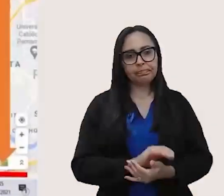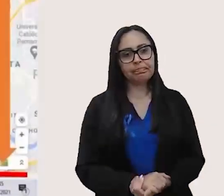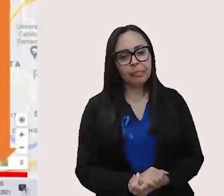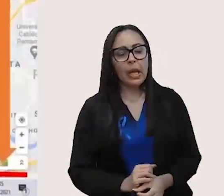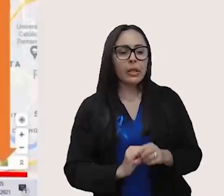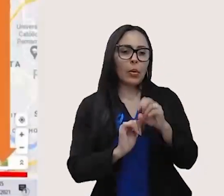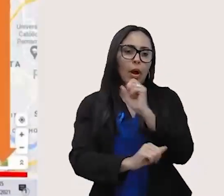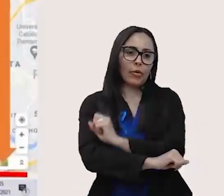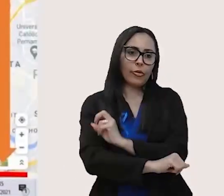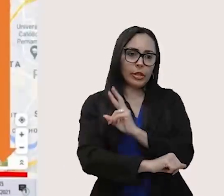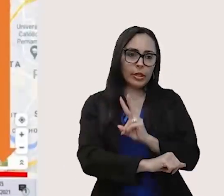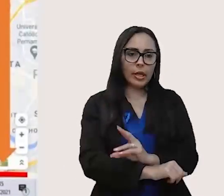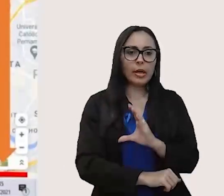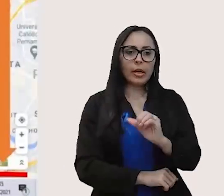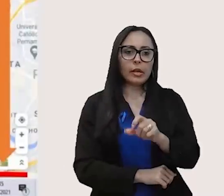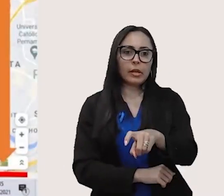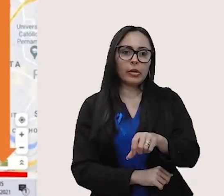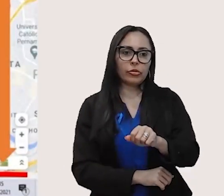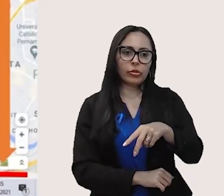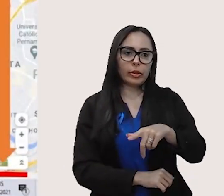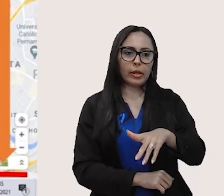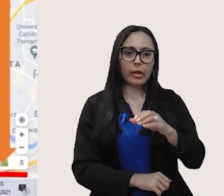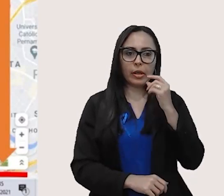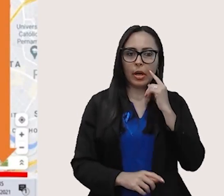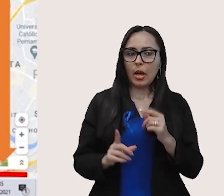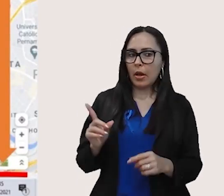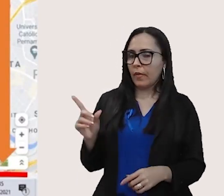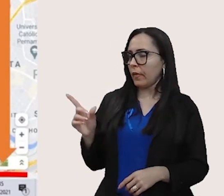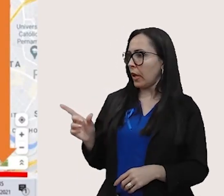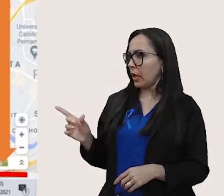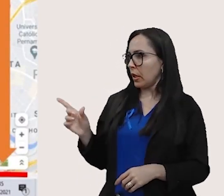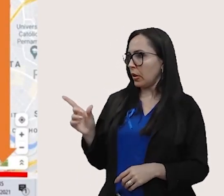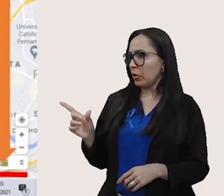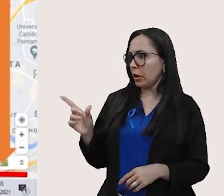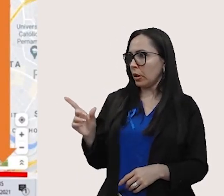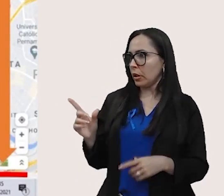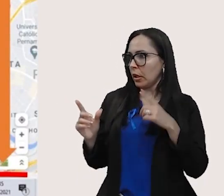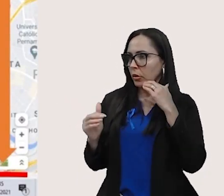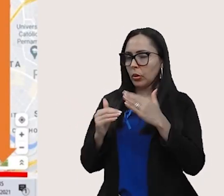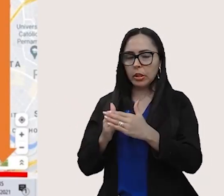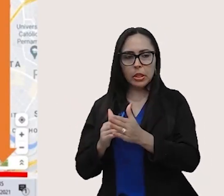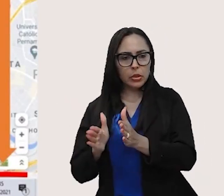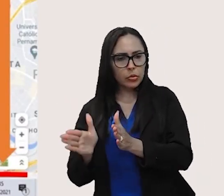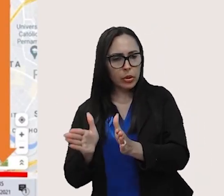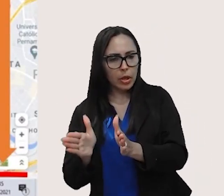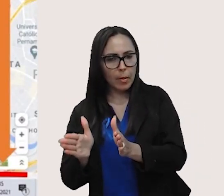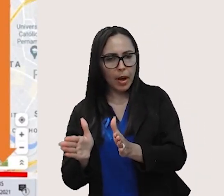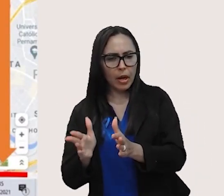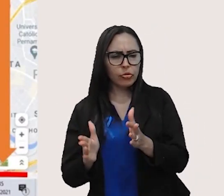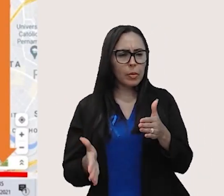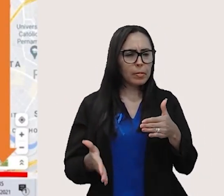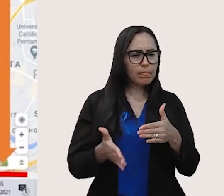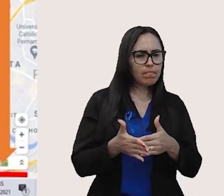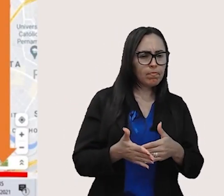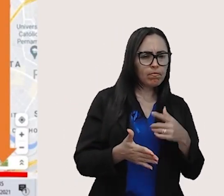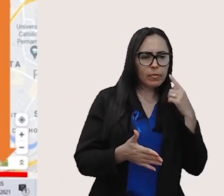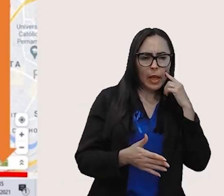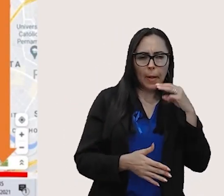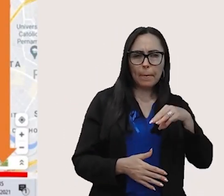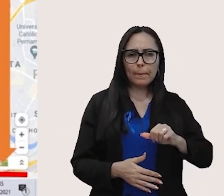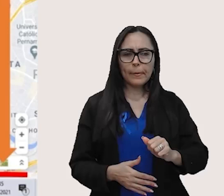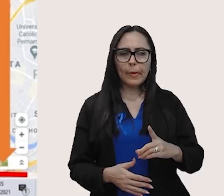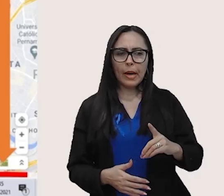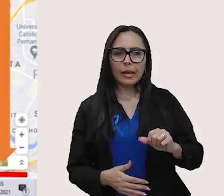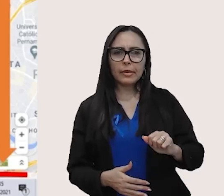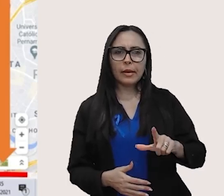Caxangá está aí pra gente, ó. Ela vai lá do início de Camaragibe até a Madalena em